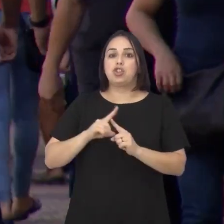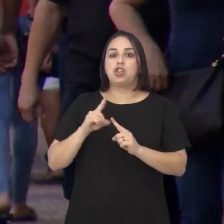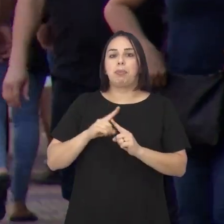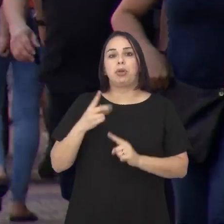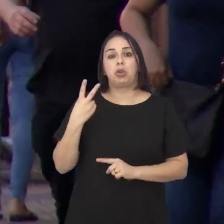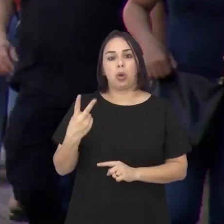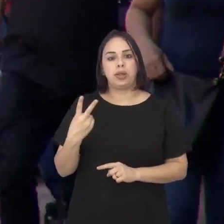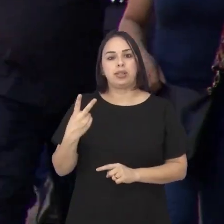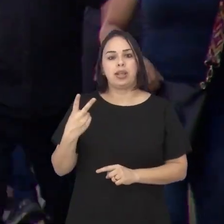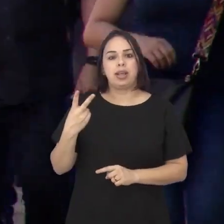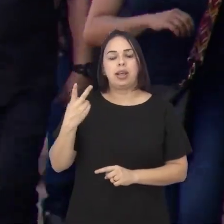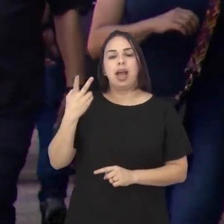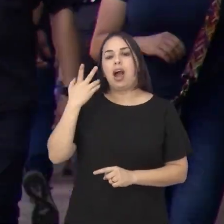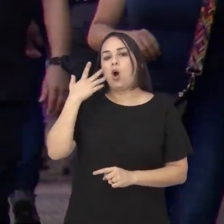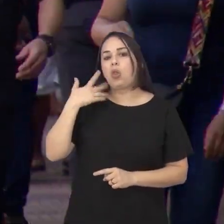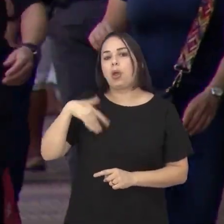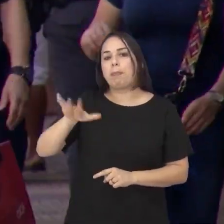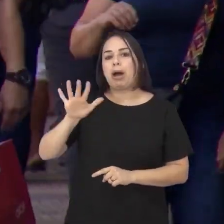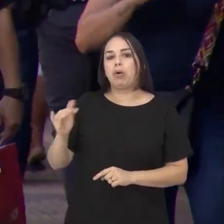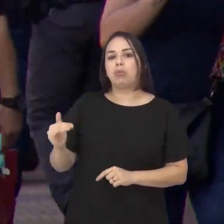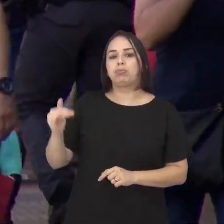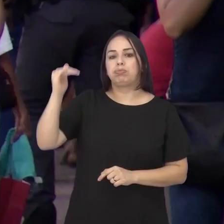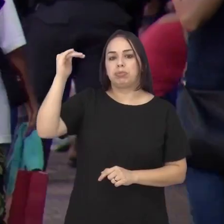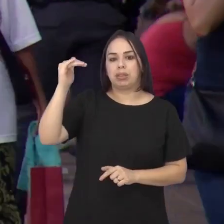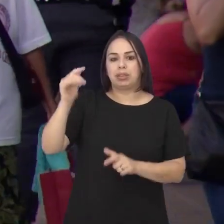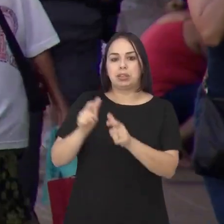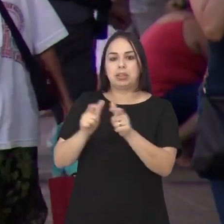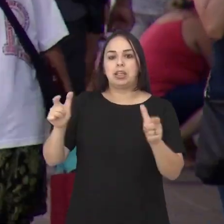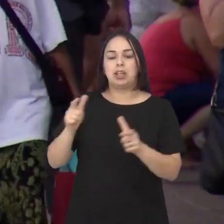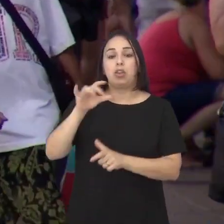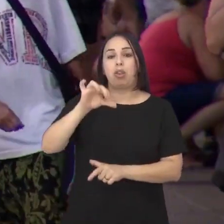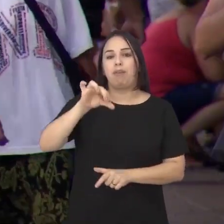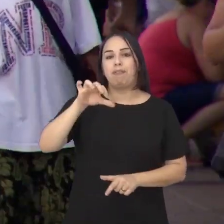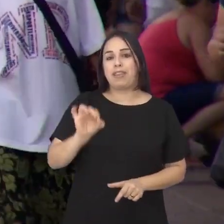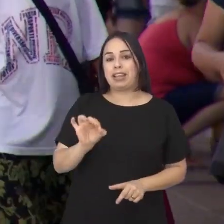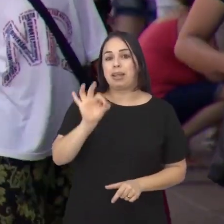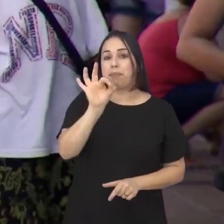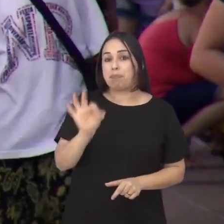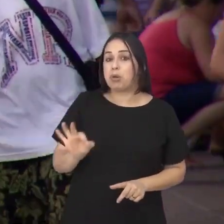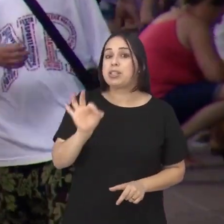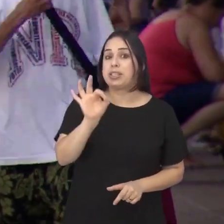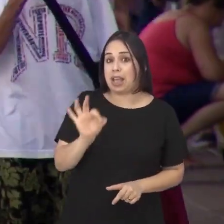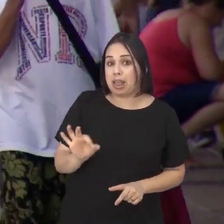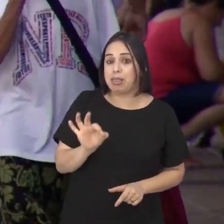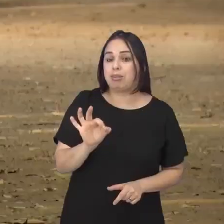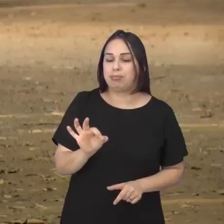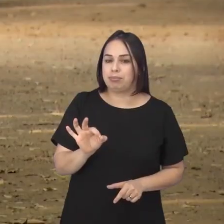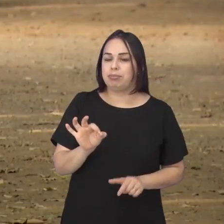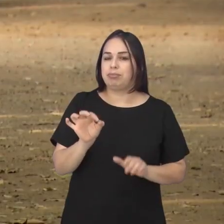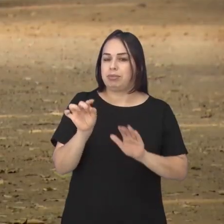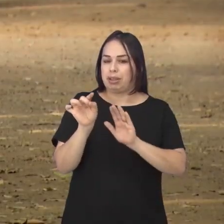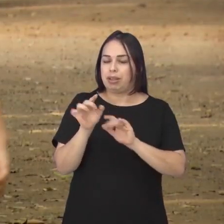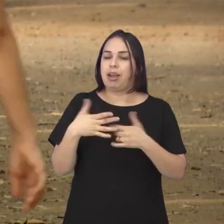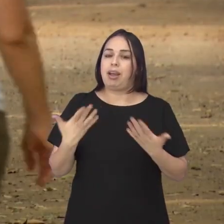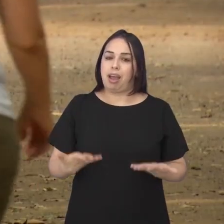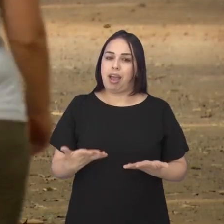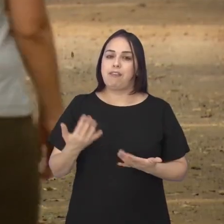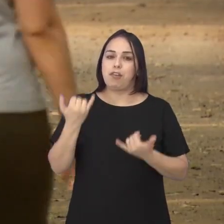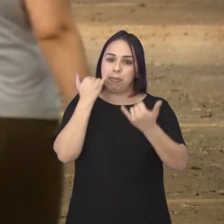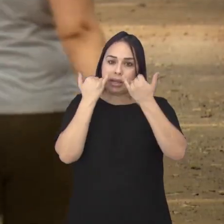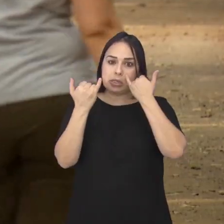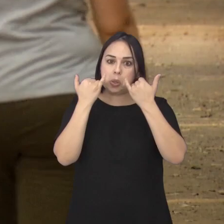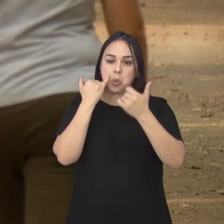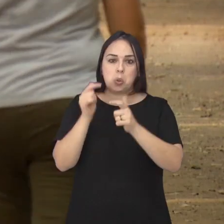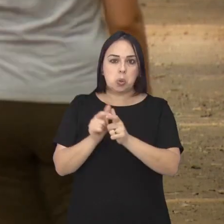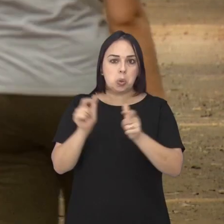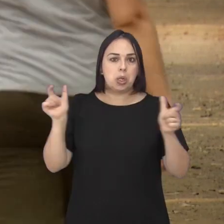diabetes tipo 2 é o mais comum na população, afetando cerca de 90% dos diabéticos. Um dado expressivo, já